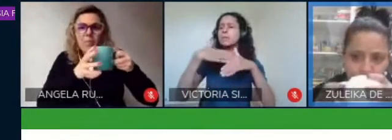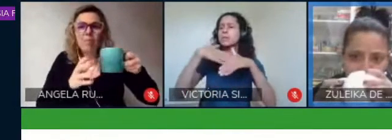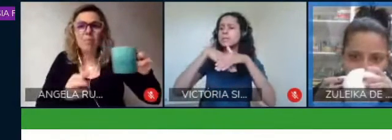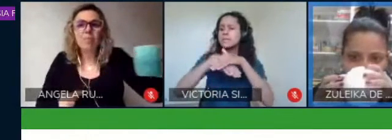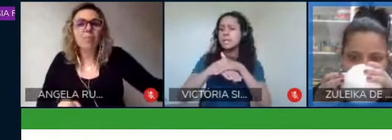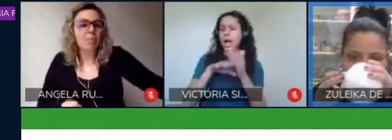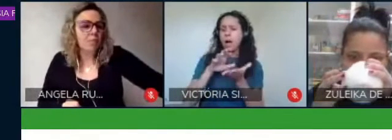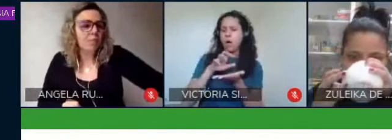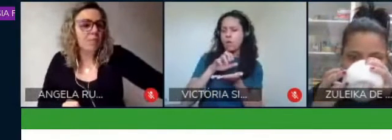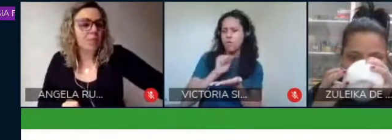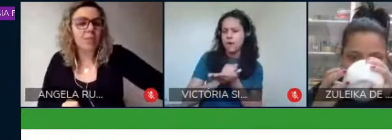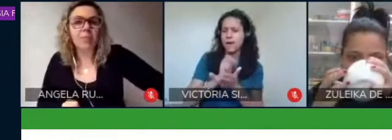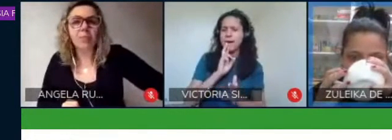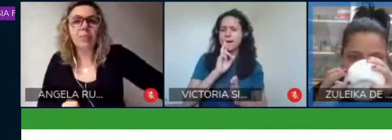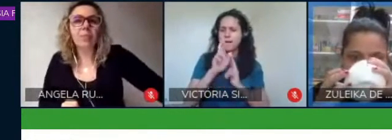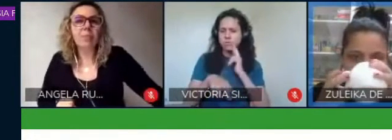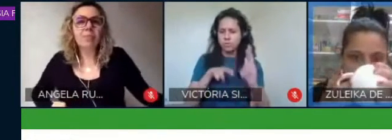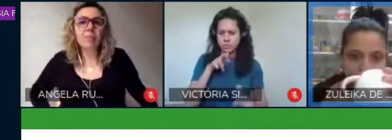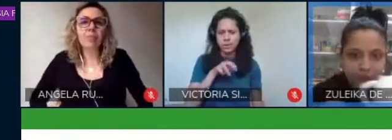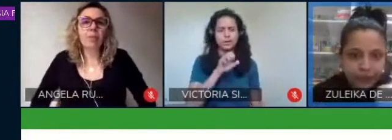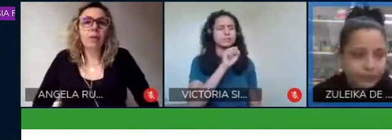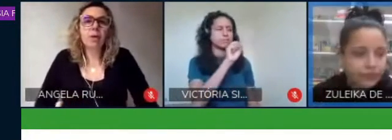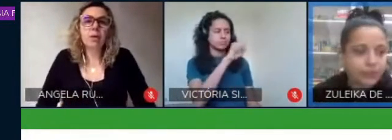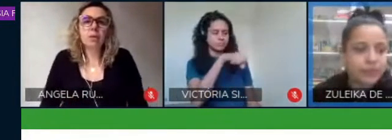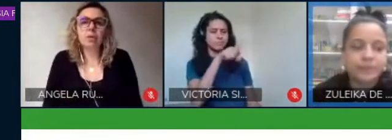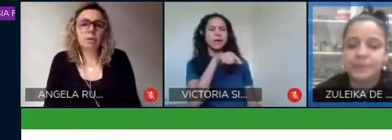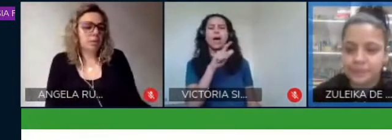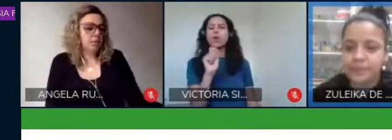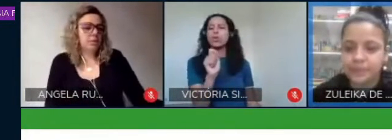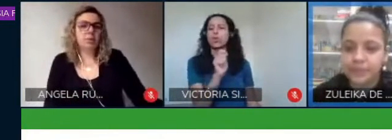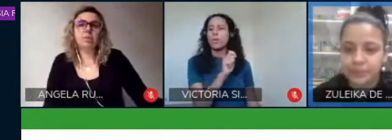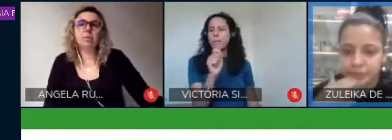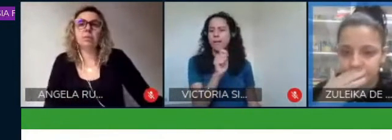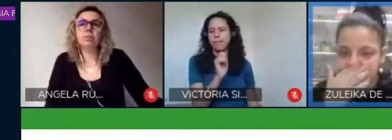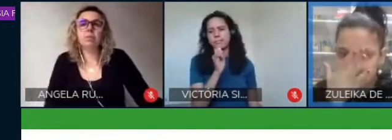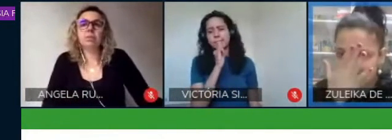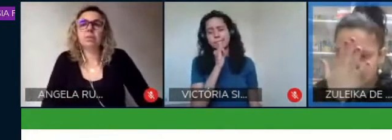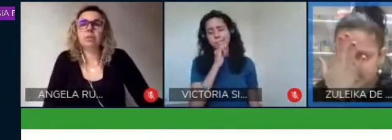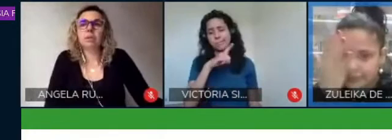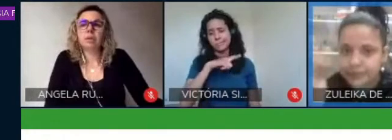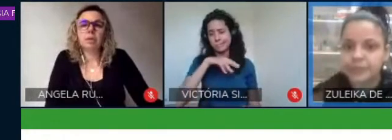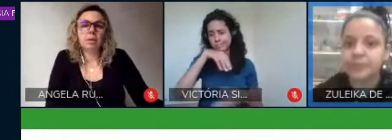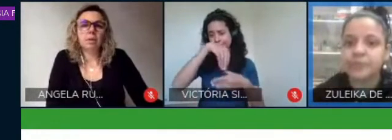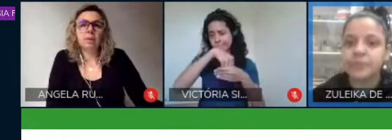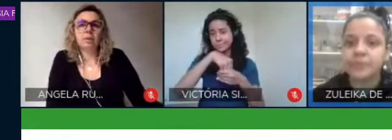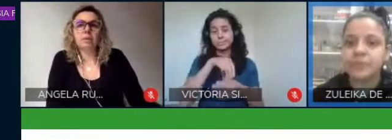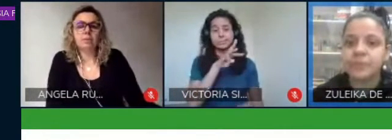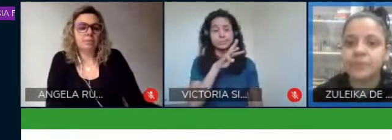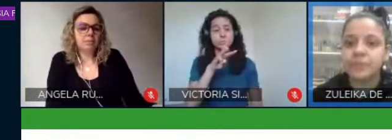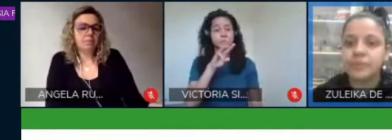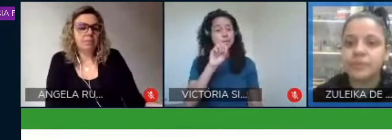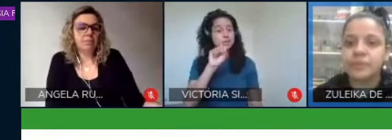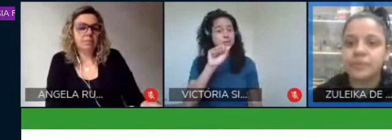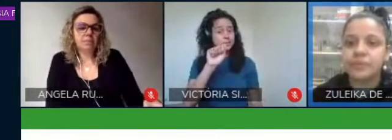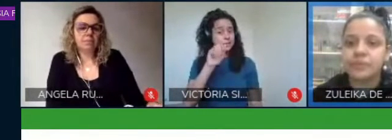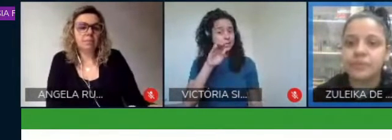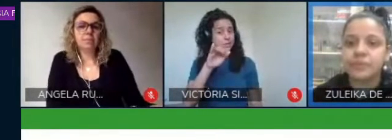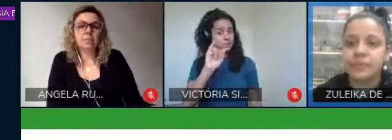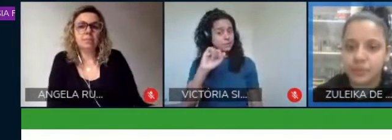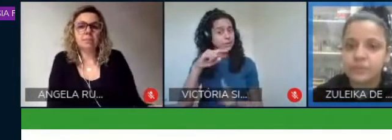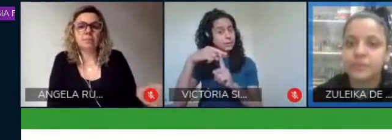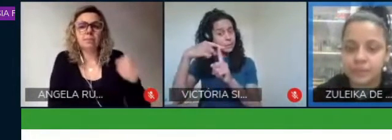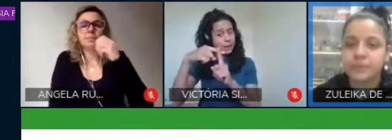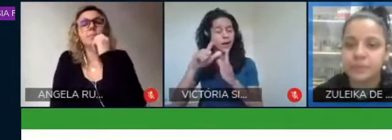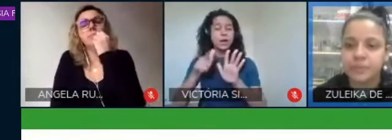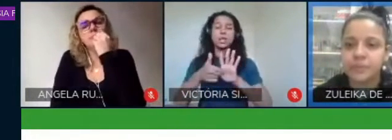esqueci. Sim, quando tu acessa a pasta dentro do Sabe Mais, aparece a lista das referências que tu jogou lá para